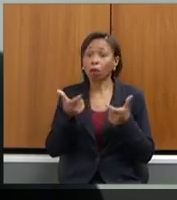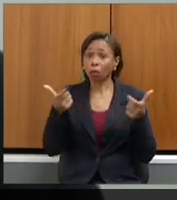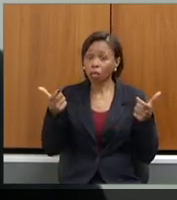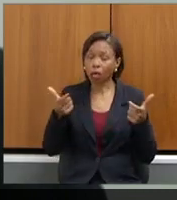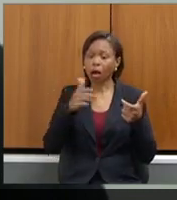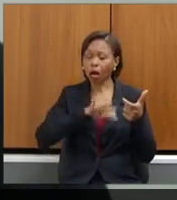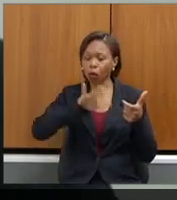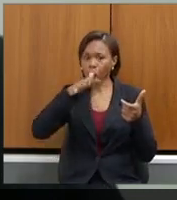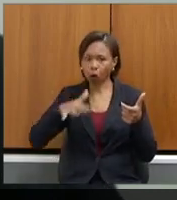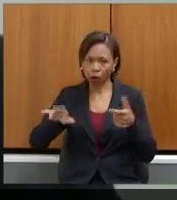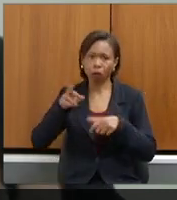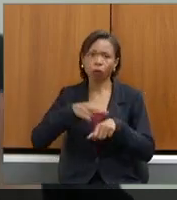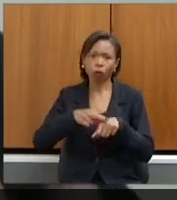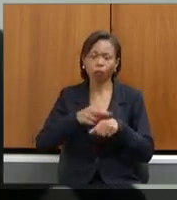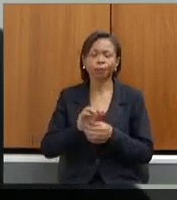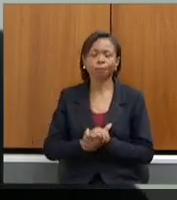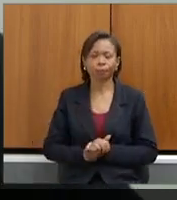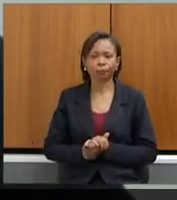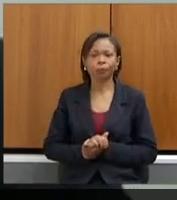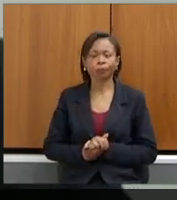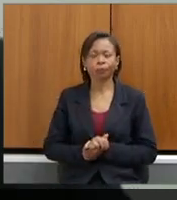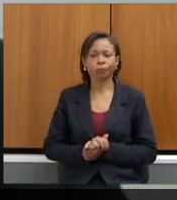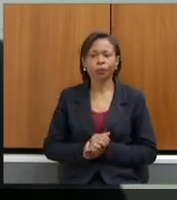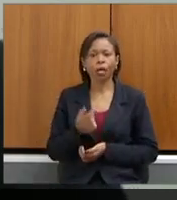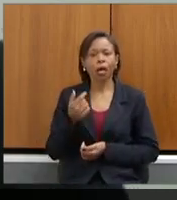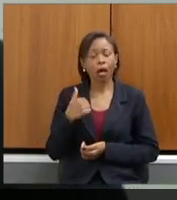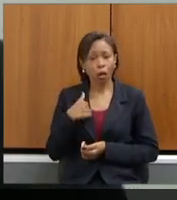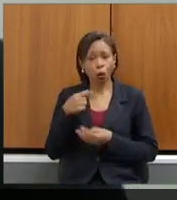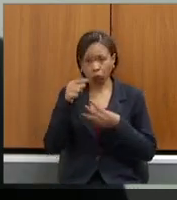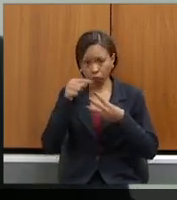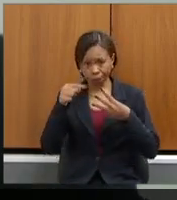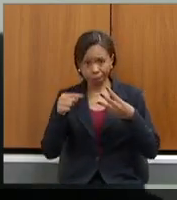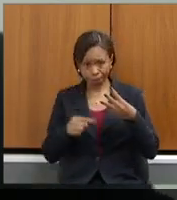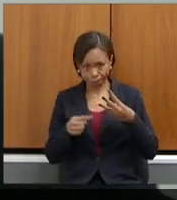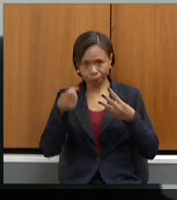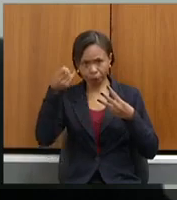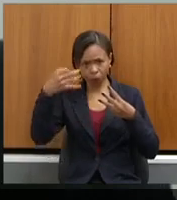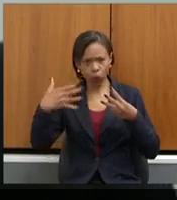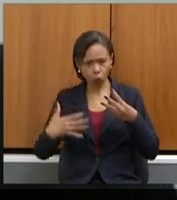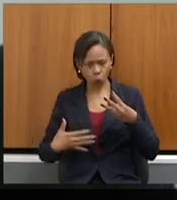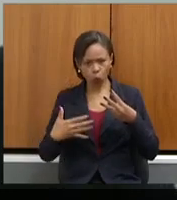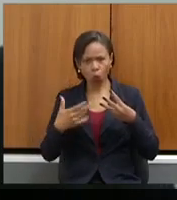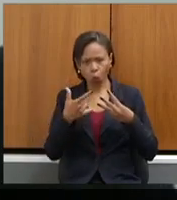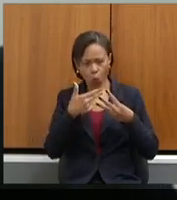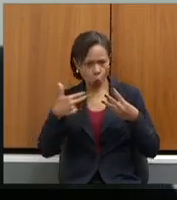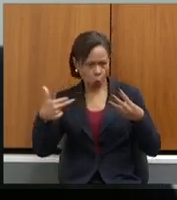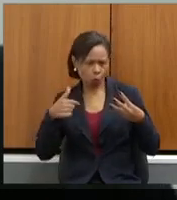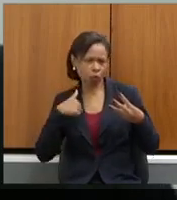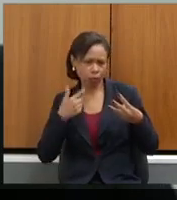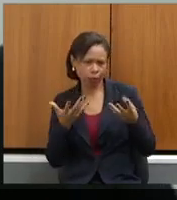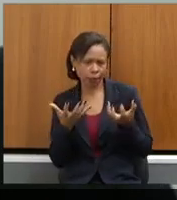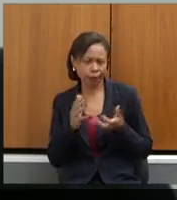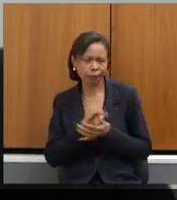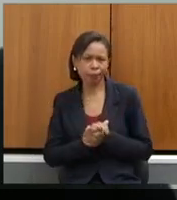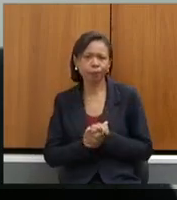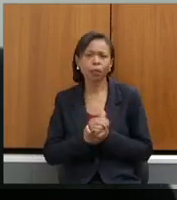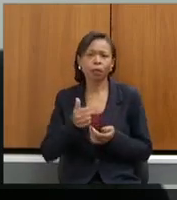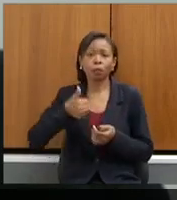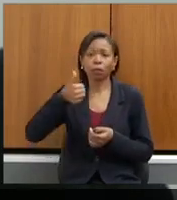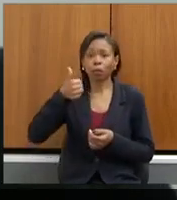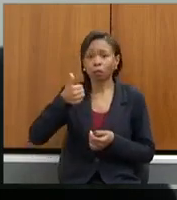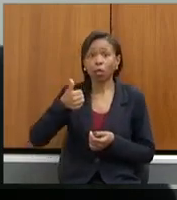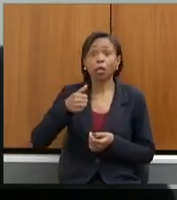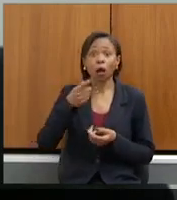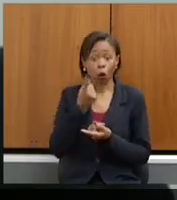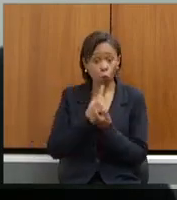área roxa secretário jeito aqui três coloca após a primeira hora eu trago aqui uma conquista né